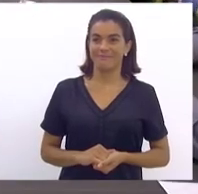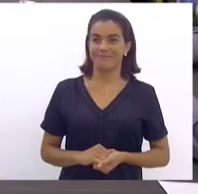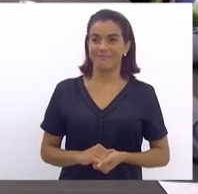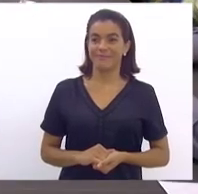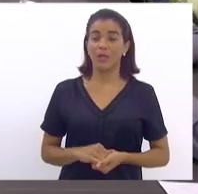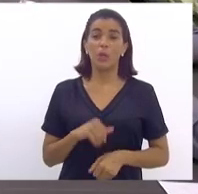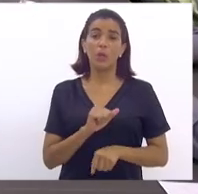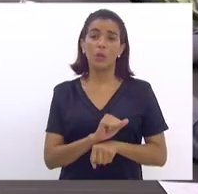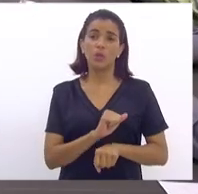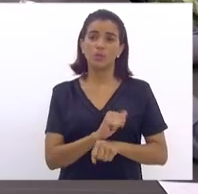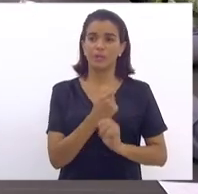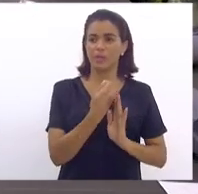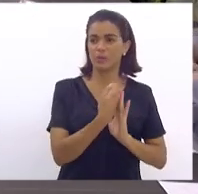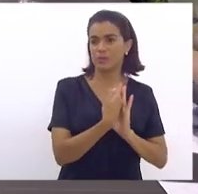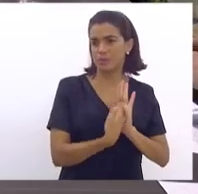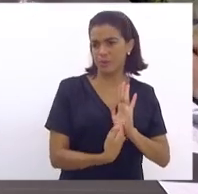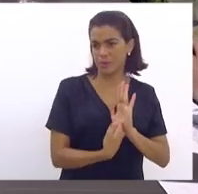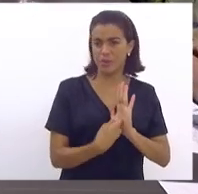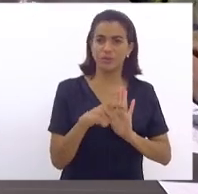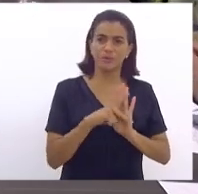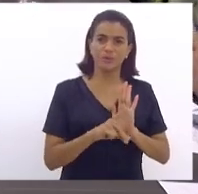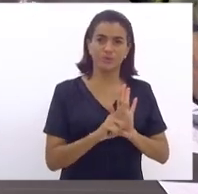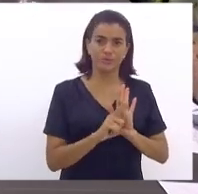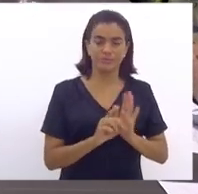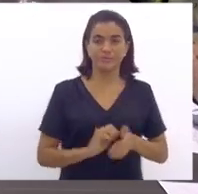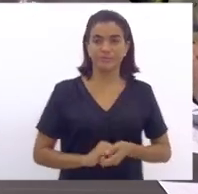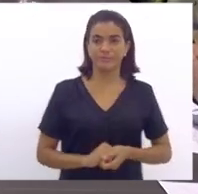Só estou esperando o texto do projeto de lei.